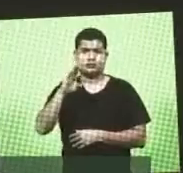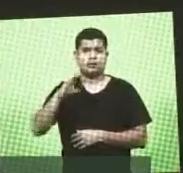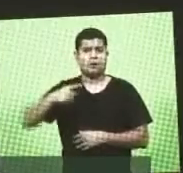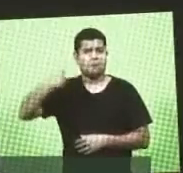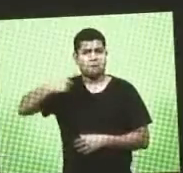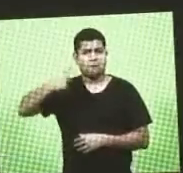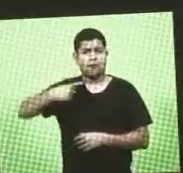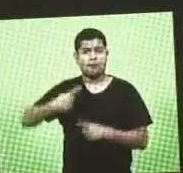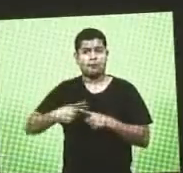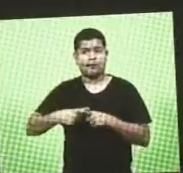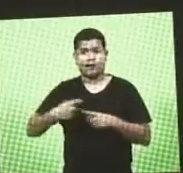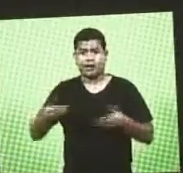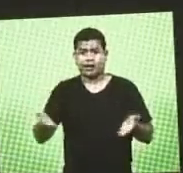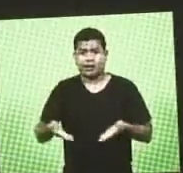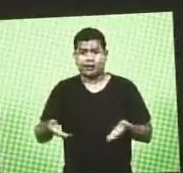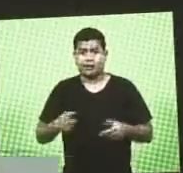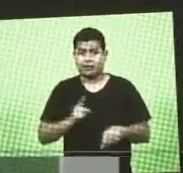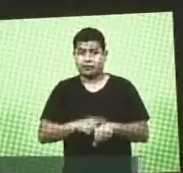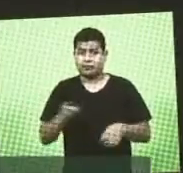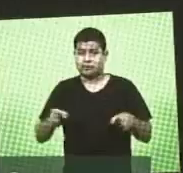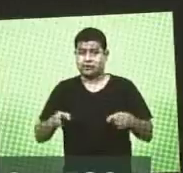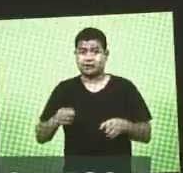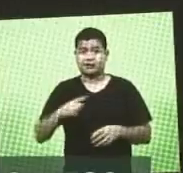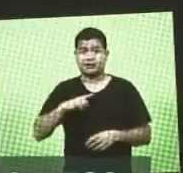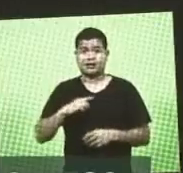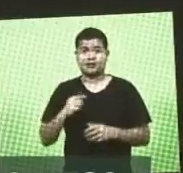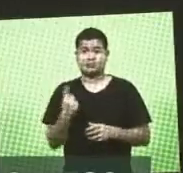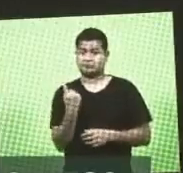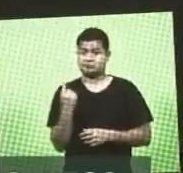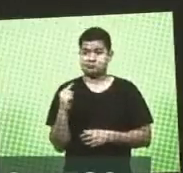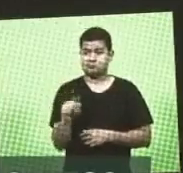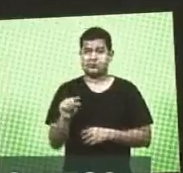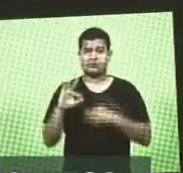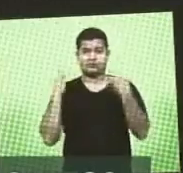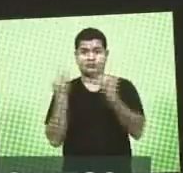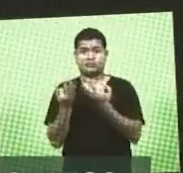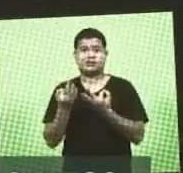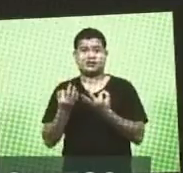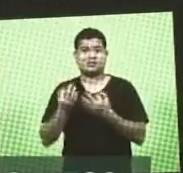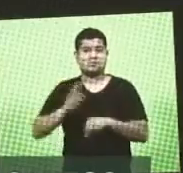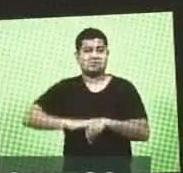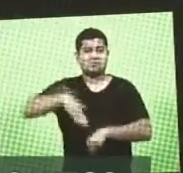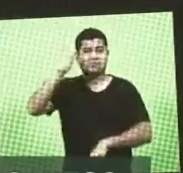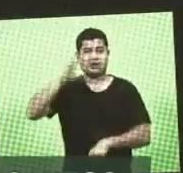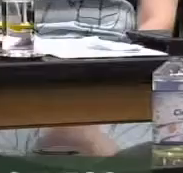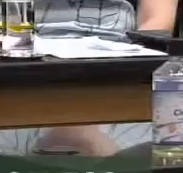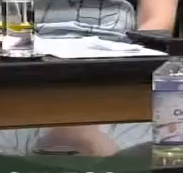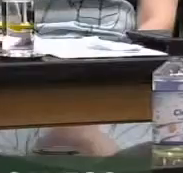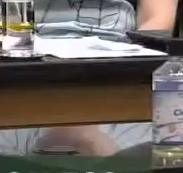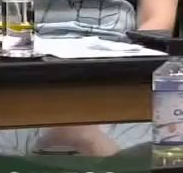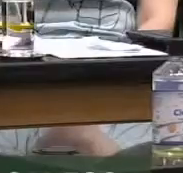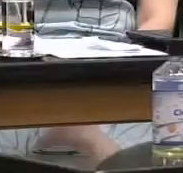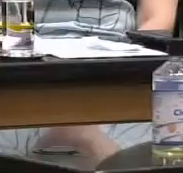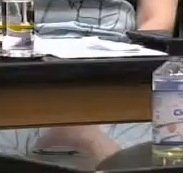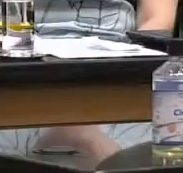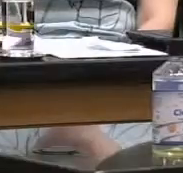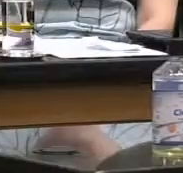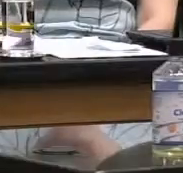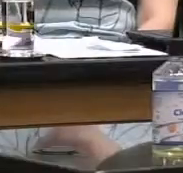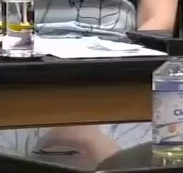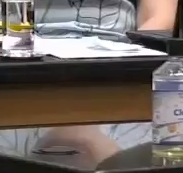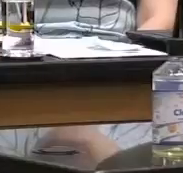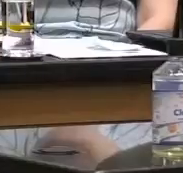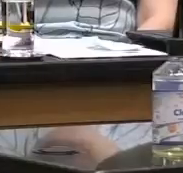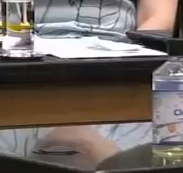um requerimento de autoria do deputado Bruno Souza pedindo tramitação em regime de prioridade ao projeto dele